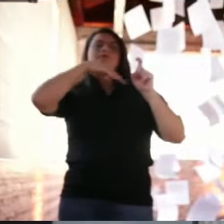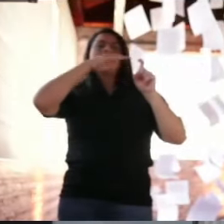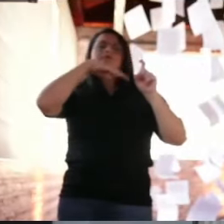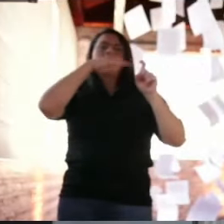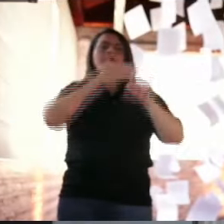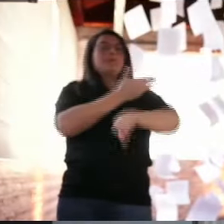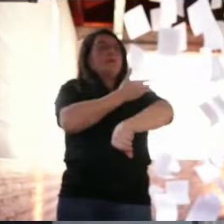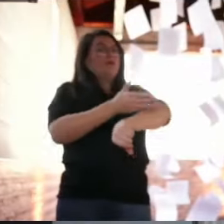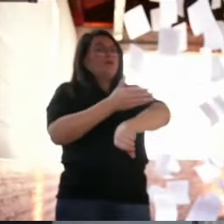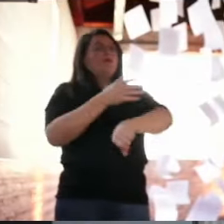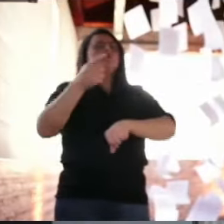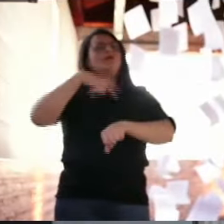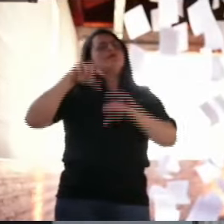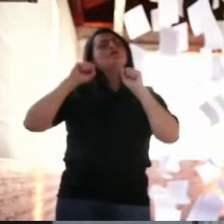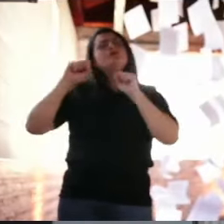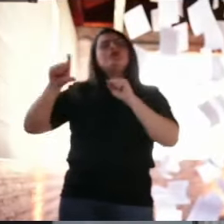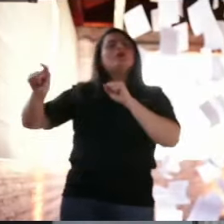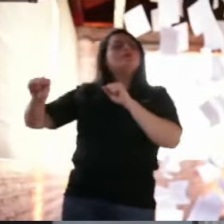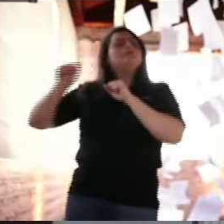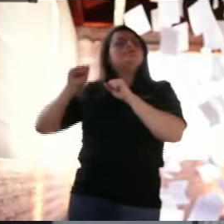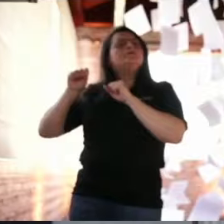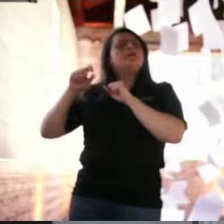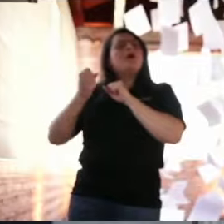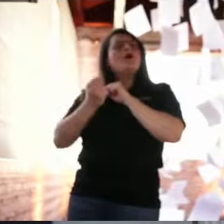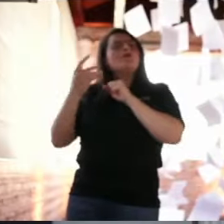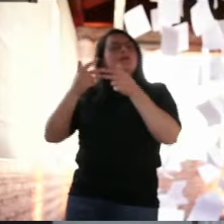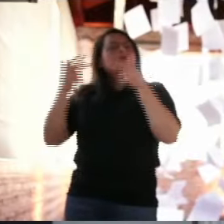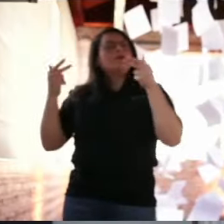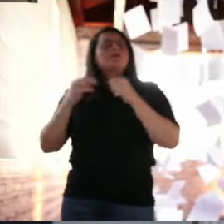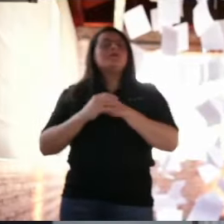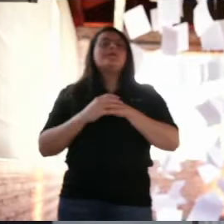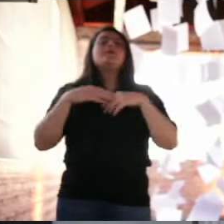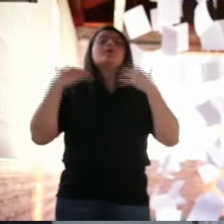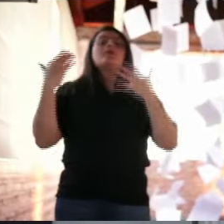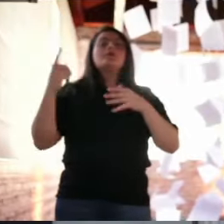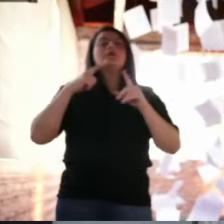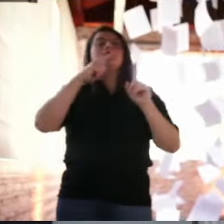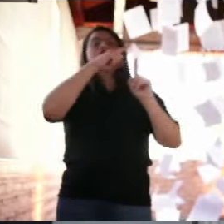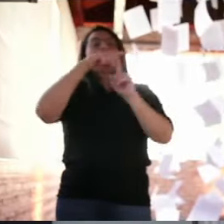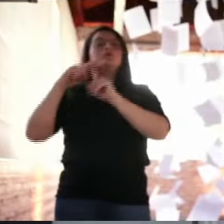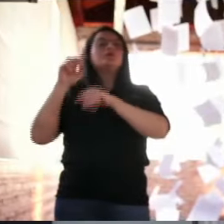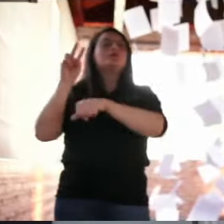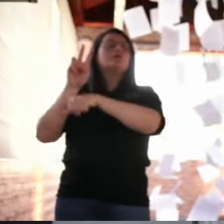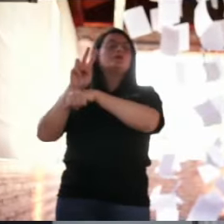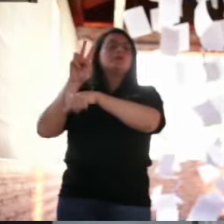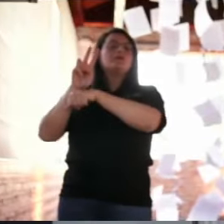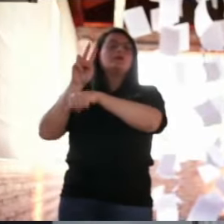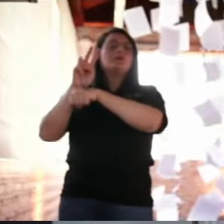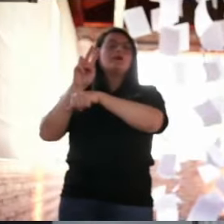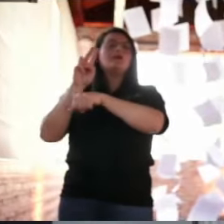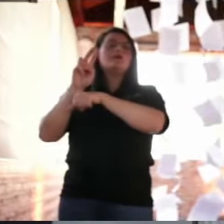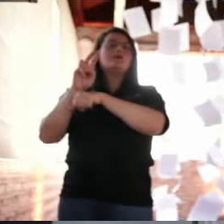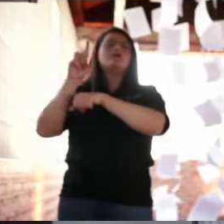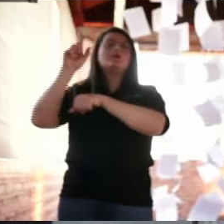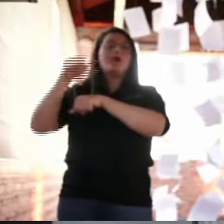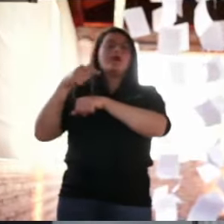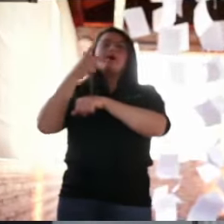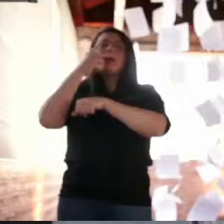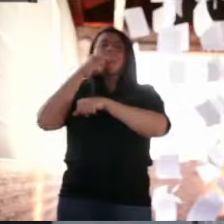e a gente podia puxar o fio da história que é enorme quando é que um tipo de Cuidado se torna